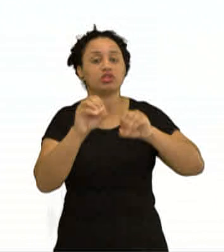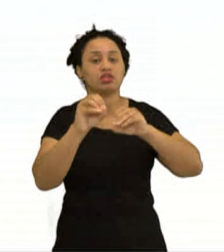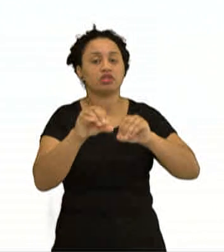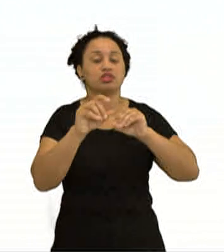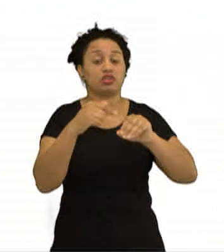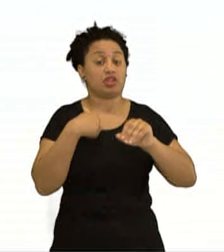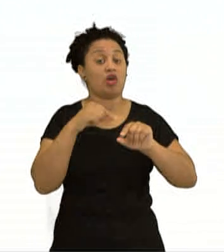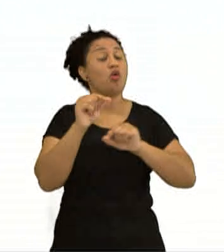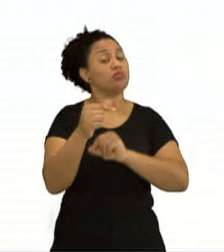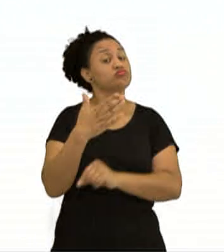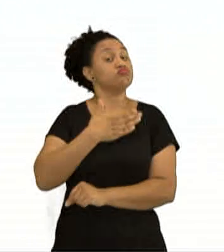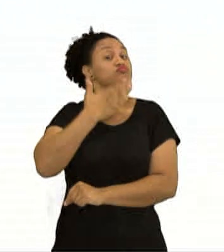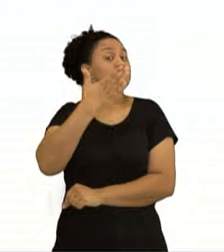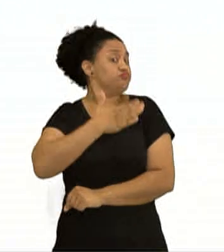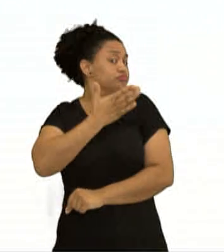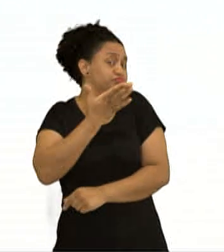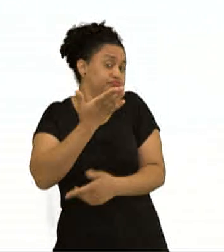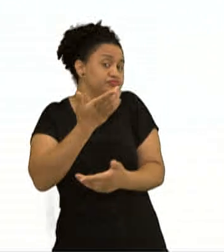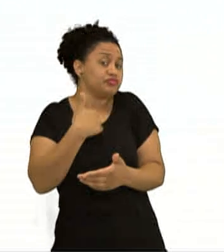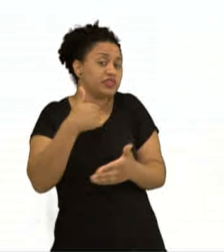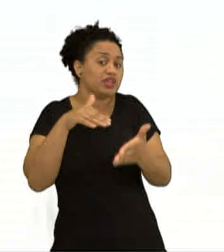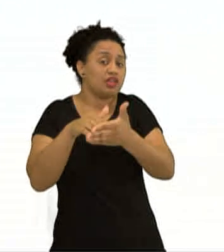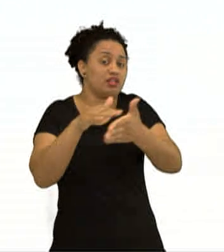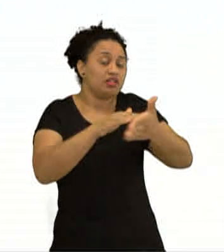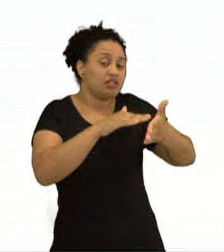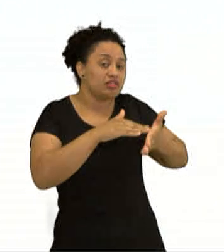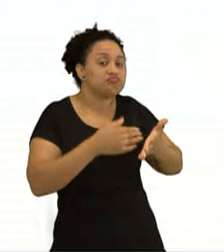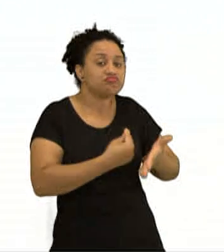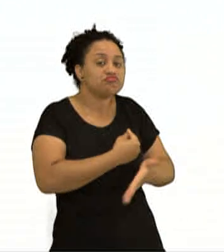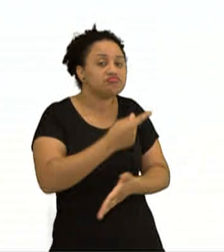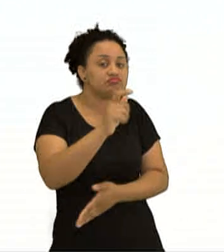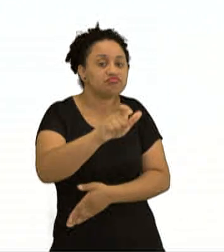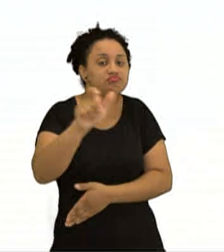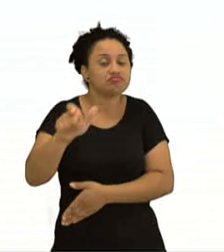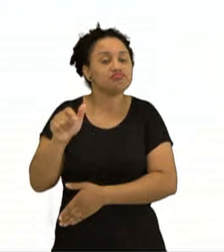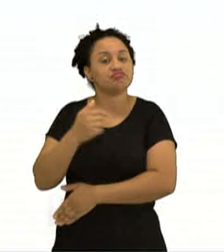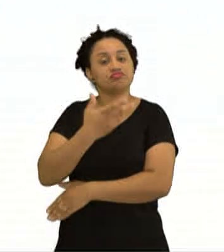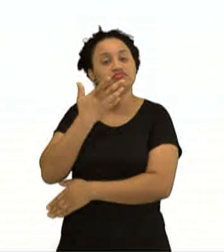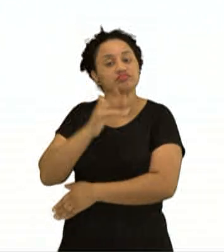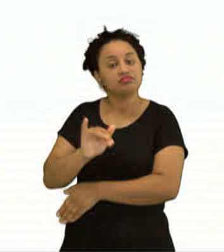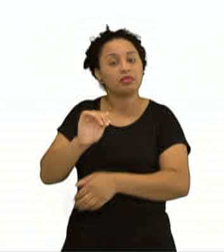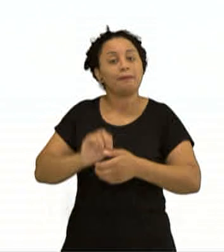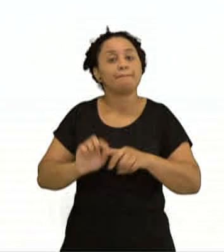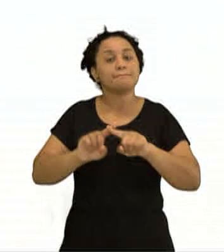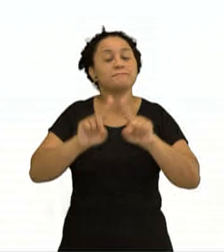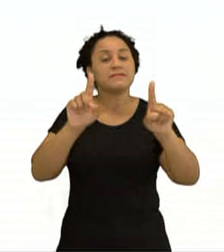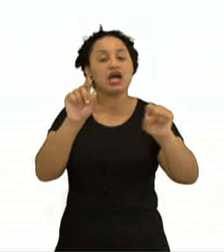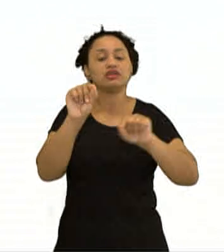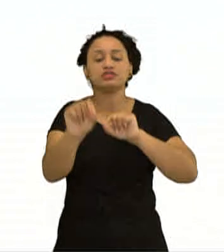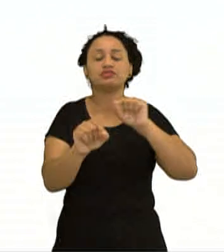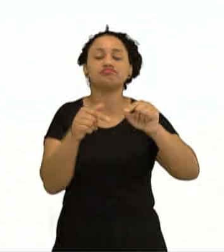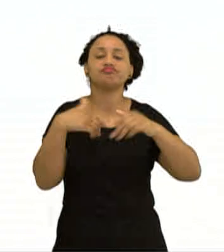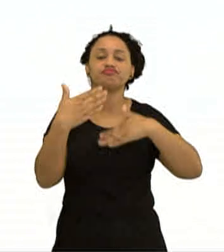através do susto, colocar limites na vida da criança. Só que isso foi se